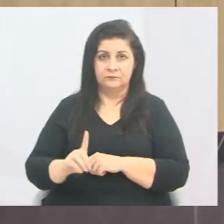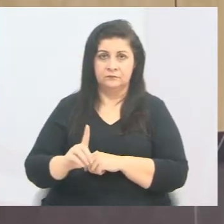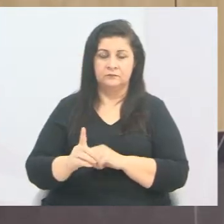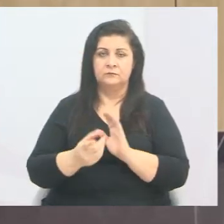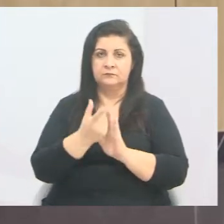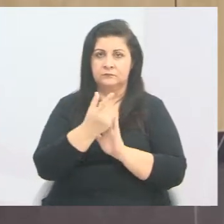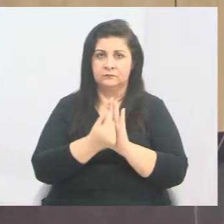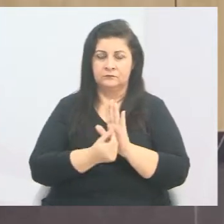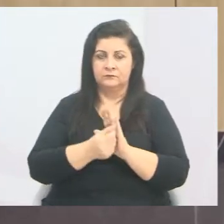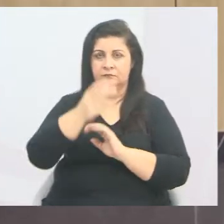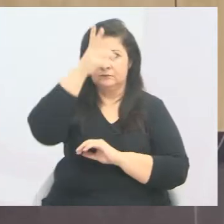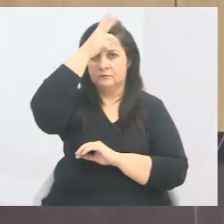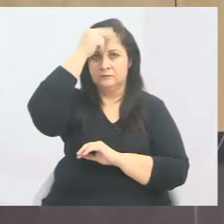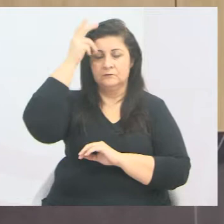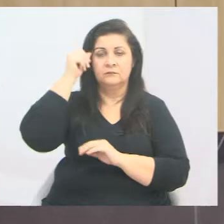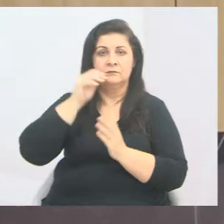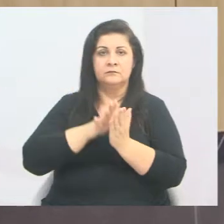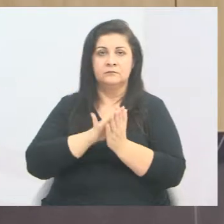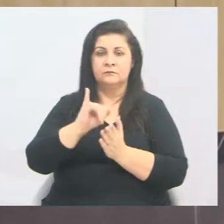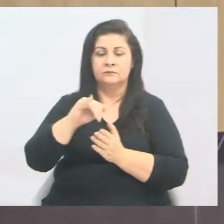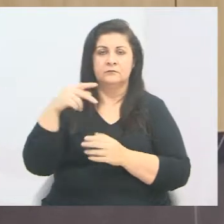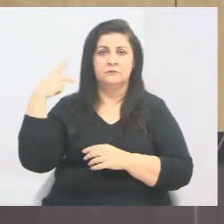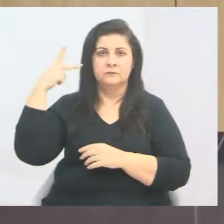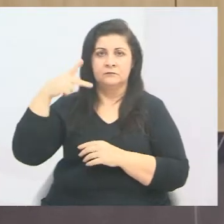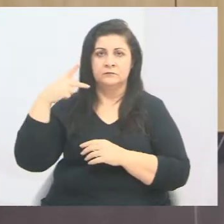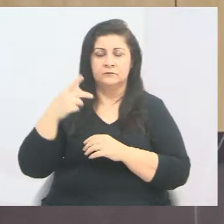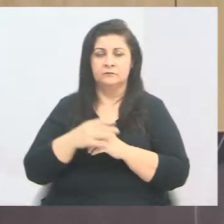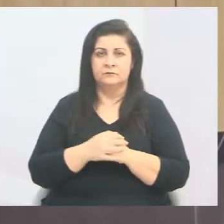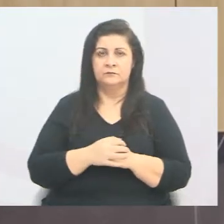Municipal de Jacareí, e dos vereadores